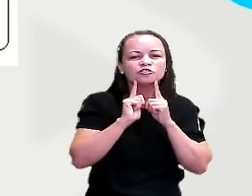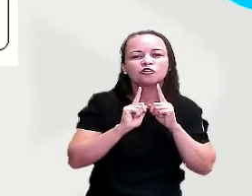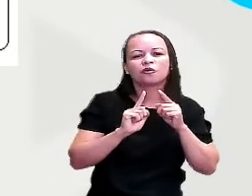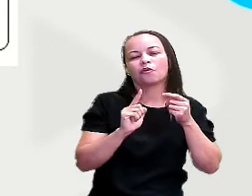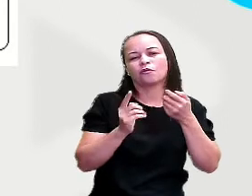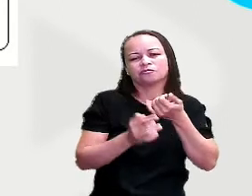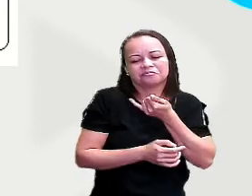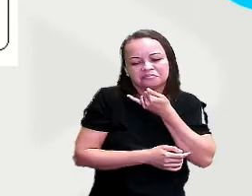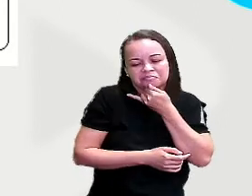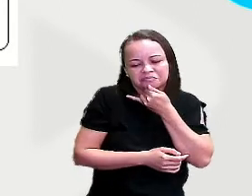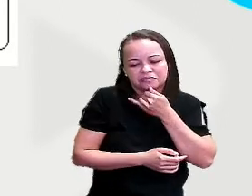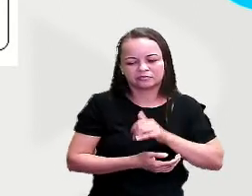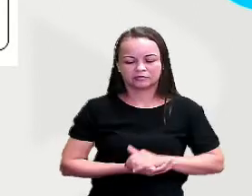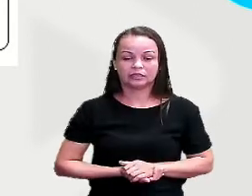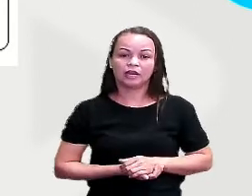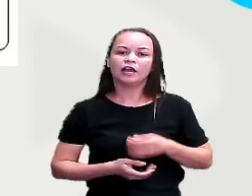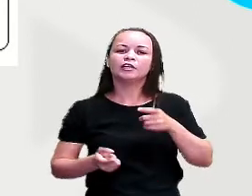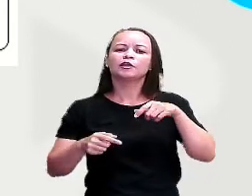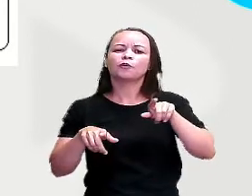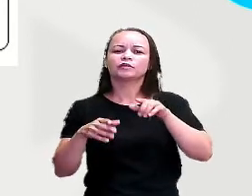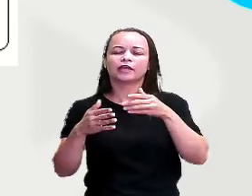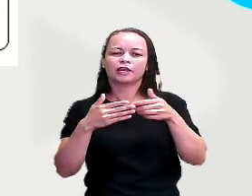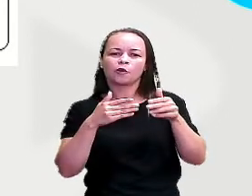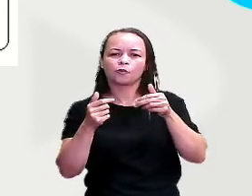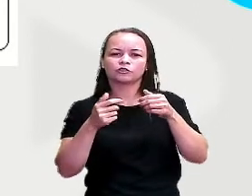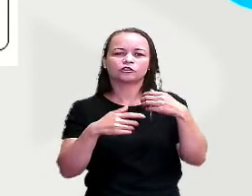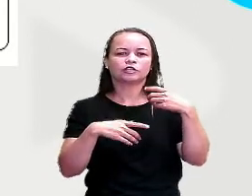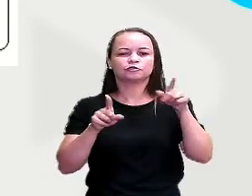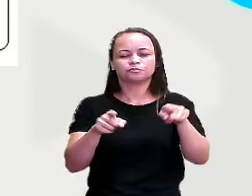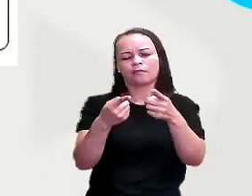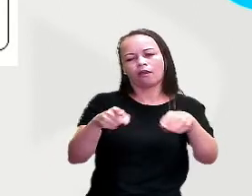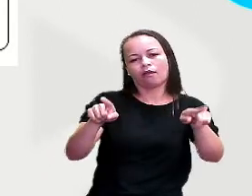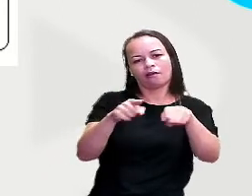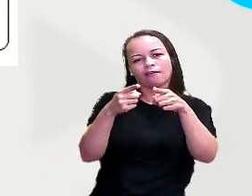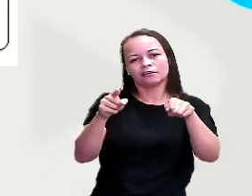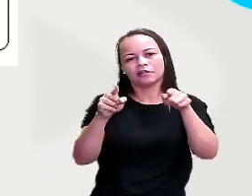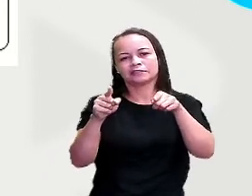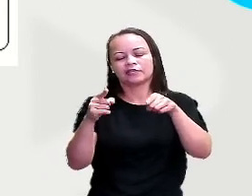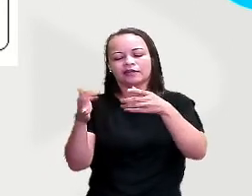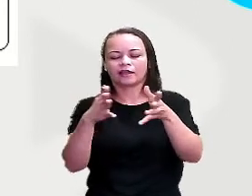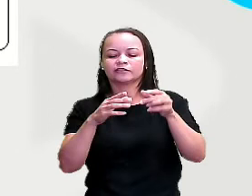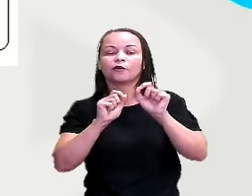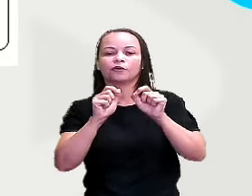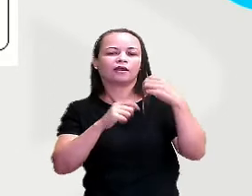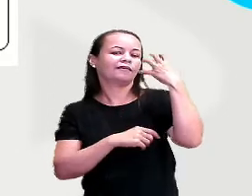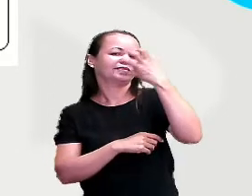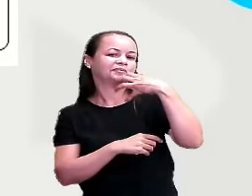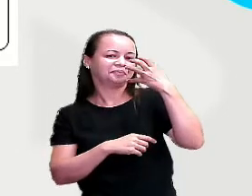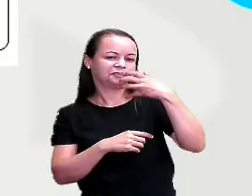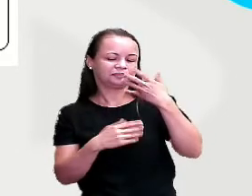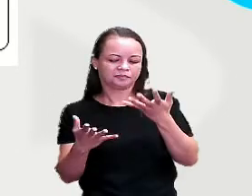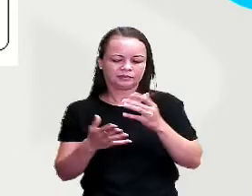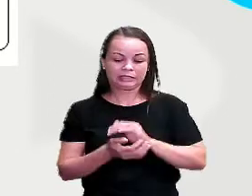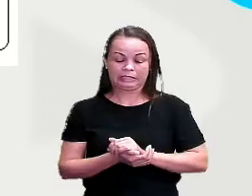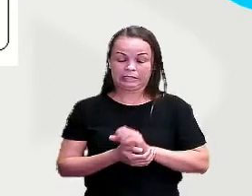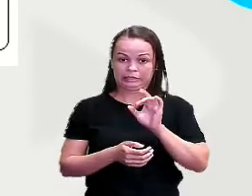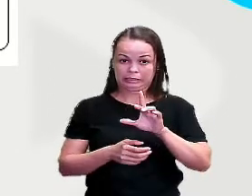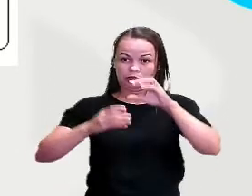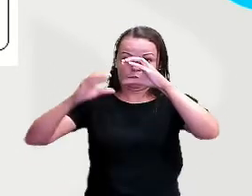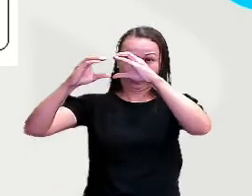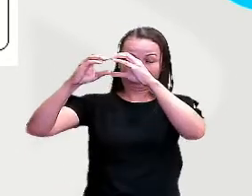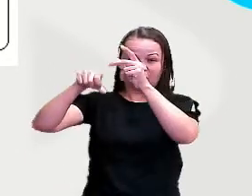triste. E quando no balão tem a presença ali de algumas notas musicais, o personagem está cantando. Se o balão estiver todo